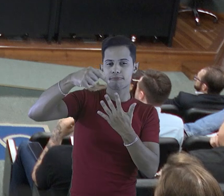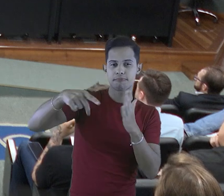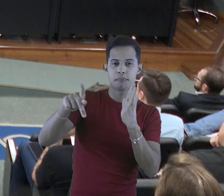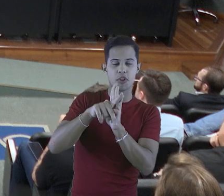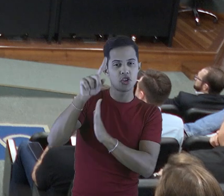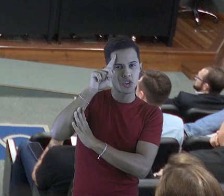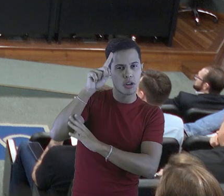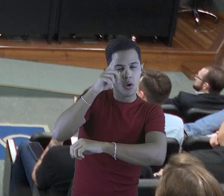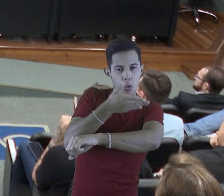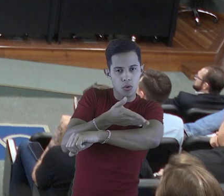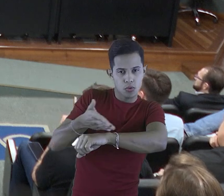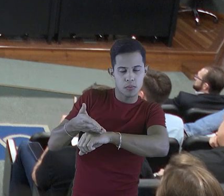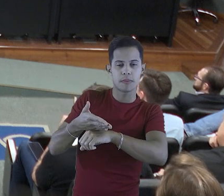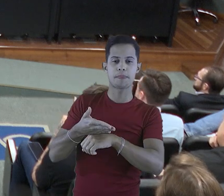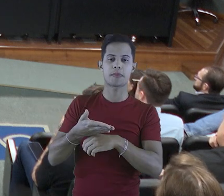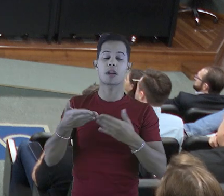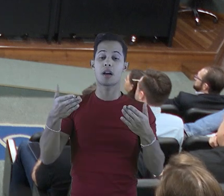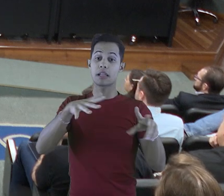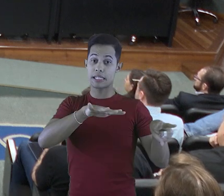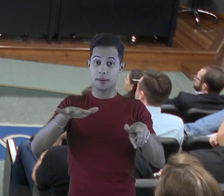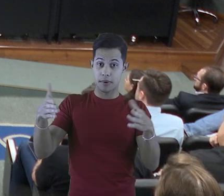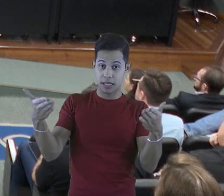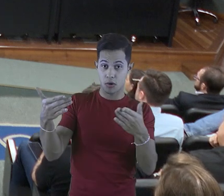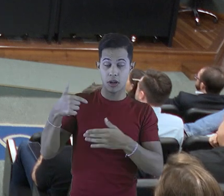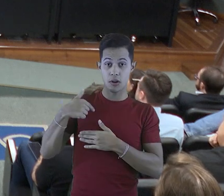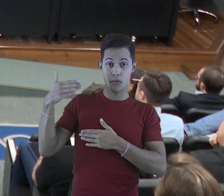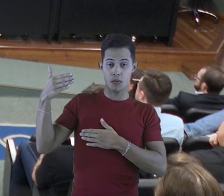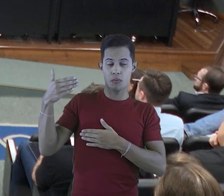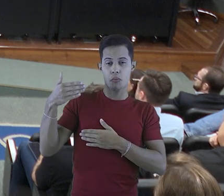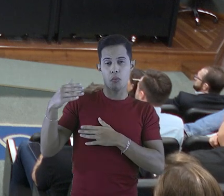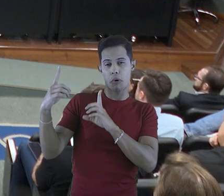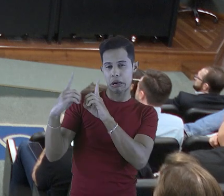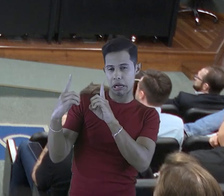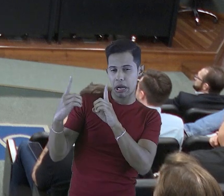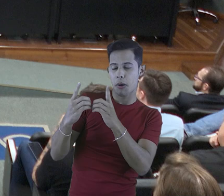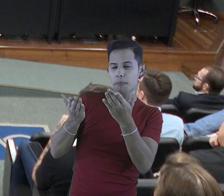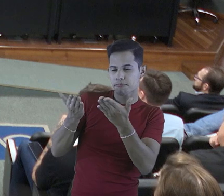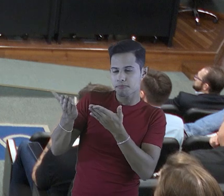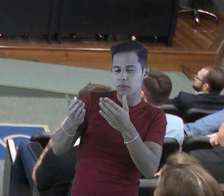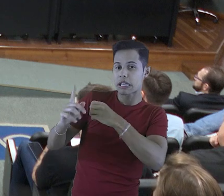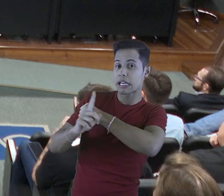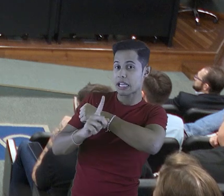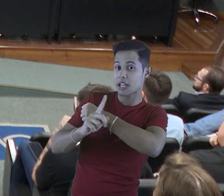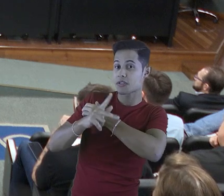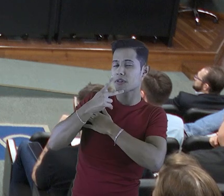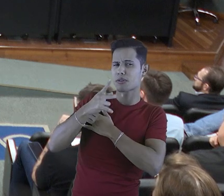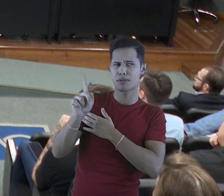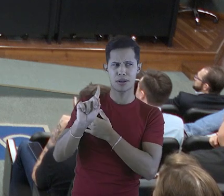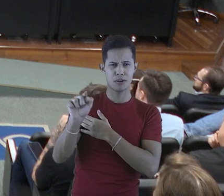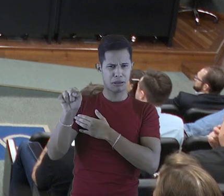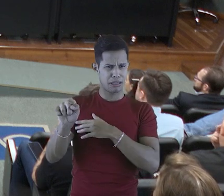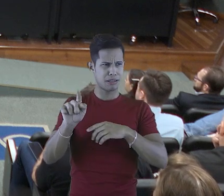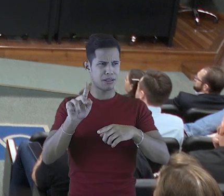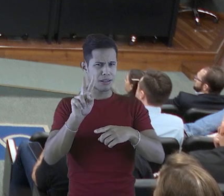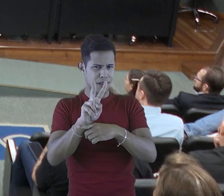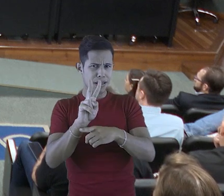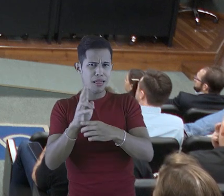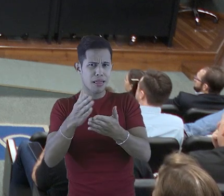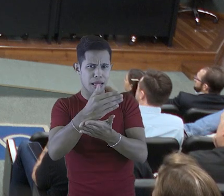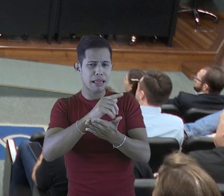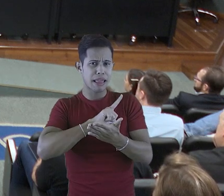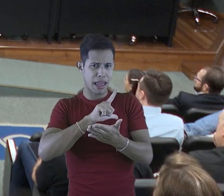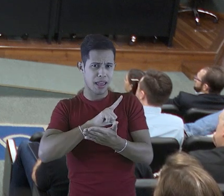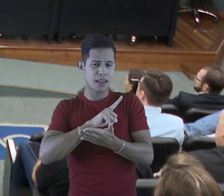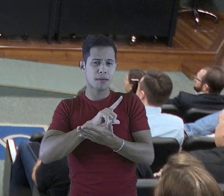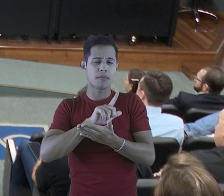do dia a dia. Essa semana eu tive uma consulta de um cliente que dizia assim, não, mas esse dado é anonimizado. Mas para que você vai usar? Não, eu